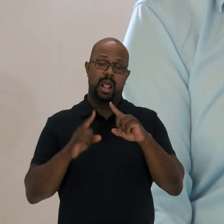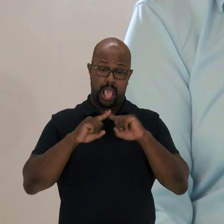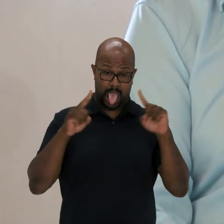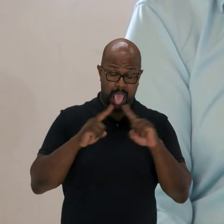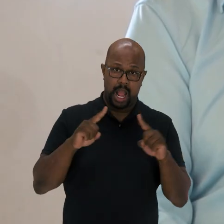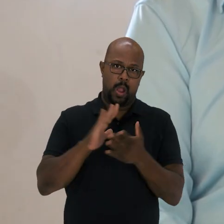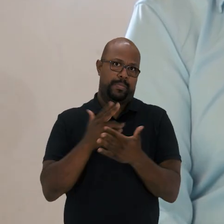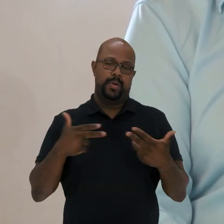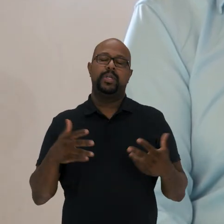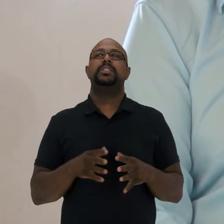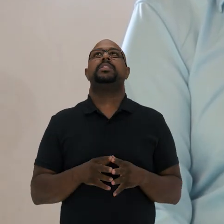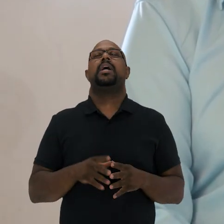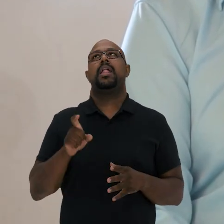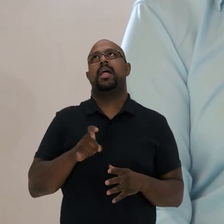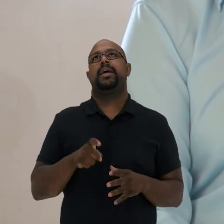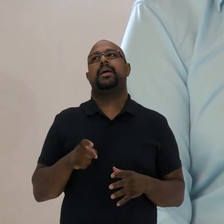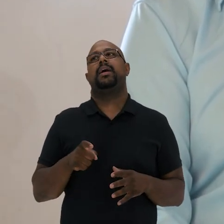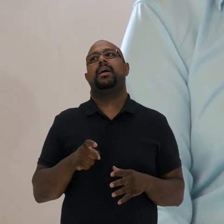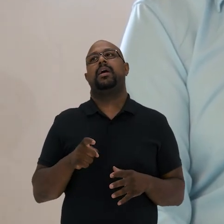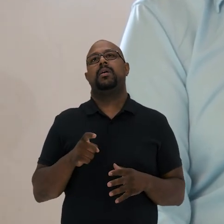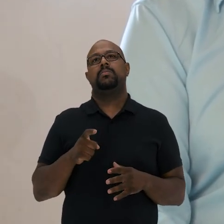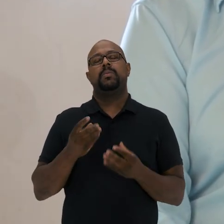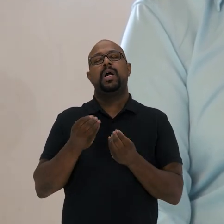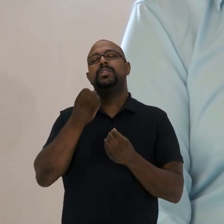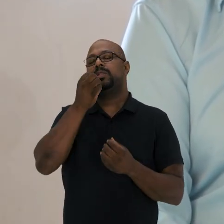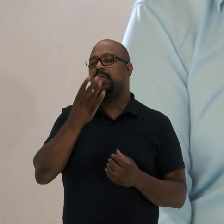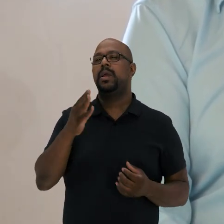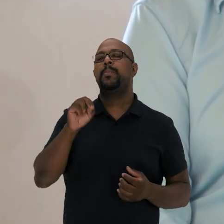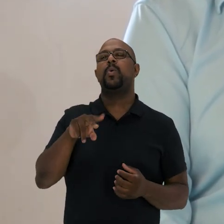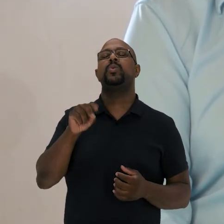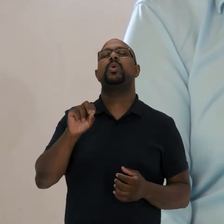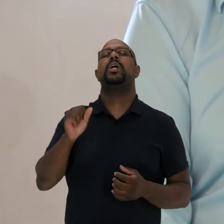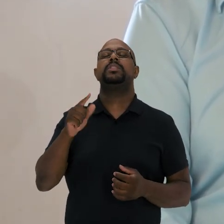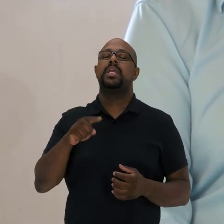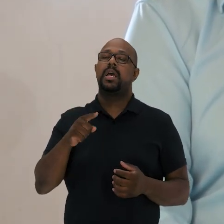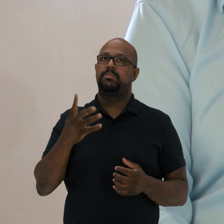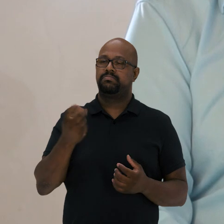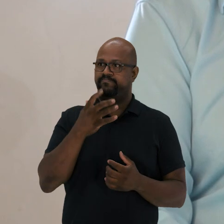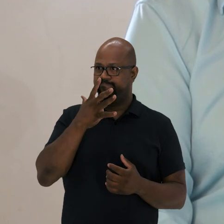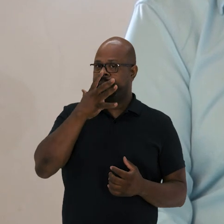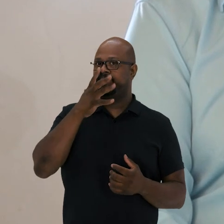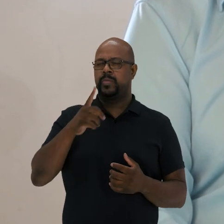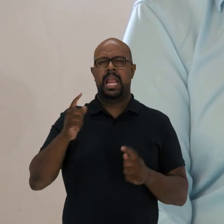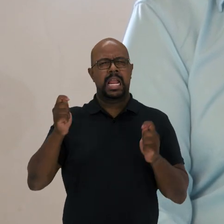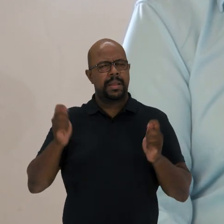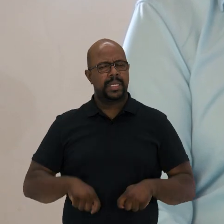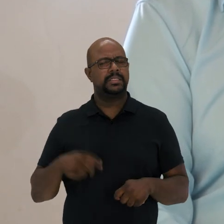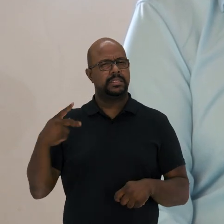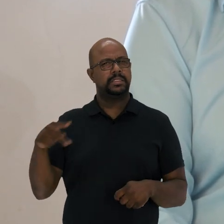Walter reclamava alguma coisa, era uma parte bondosa, assim, sabe? Era impressionante